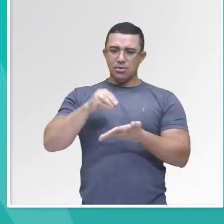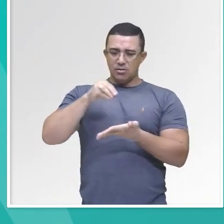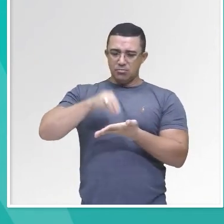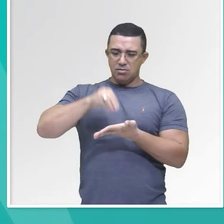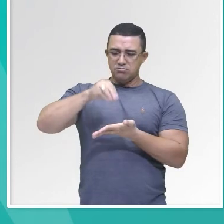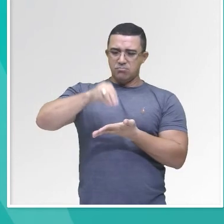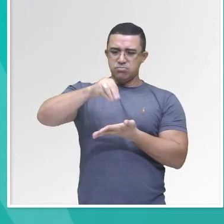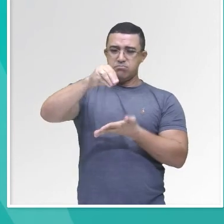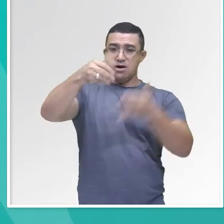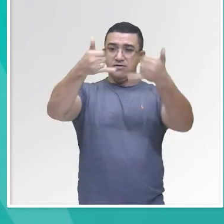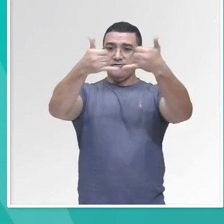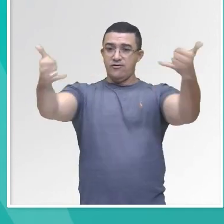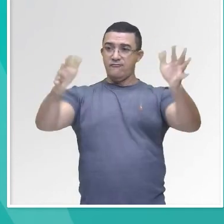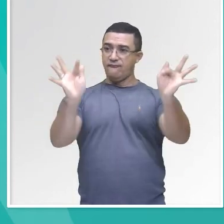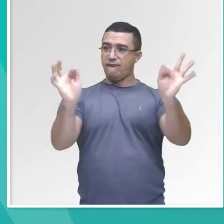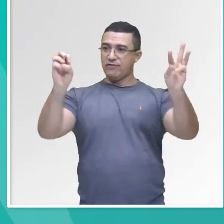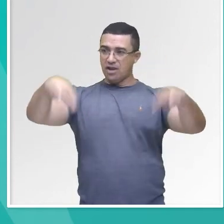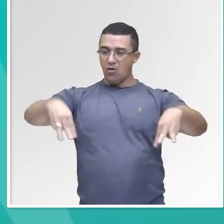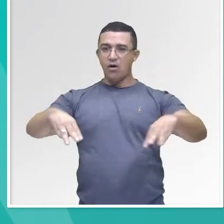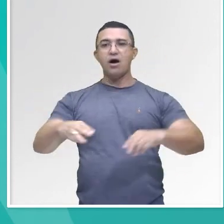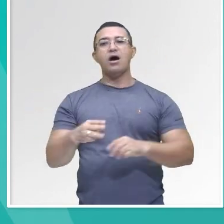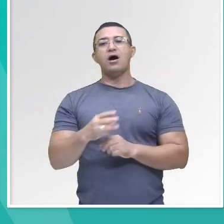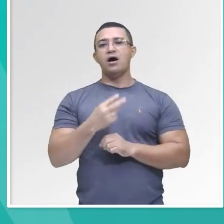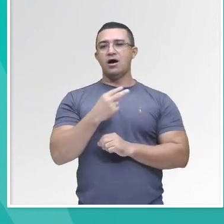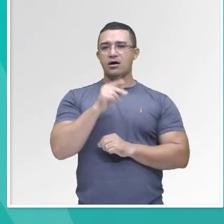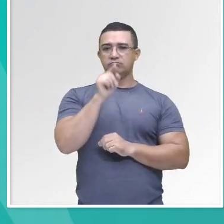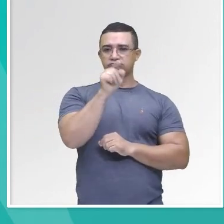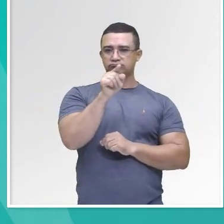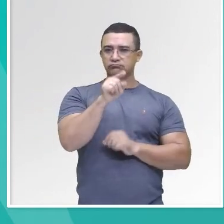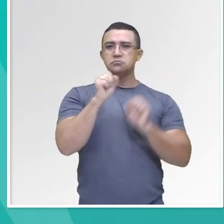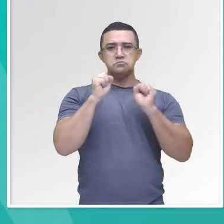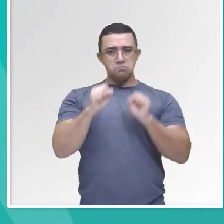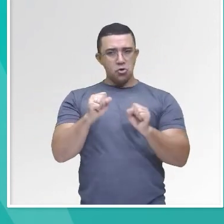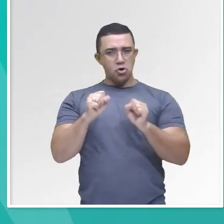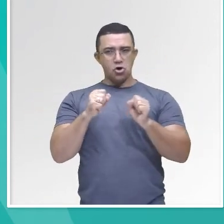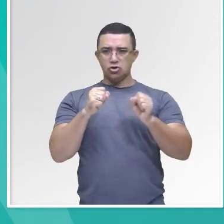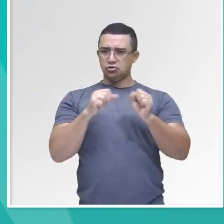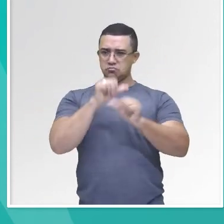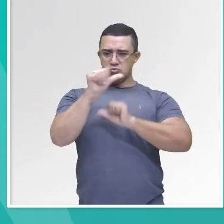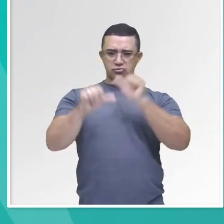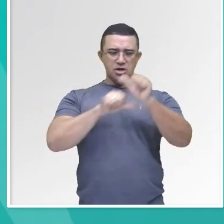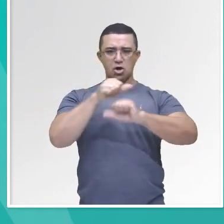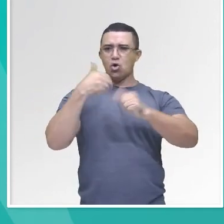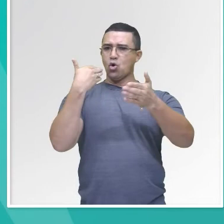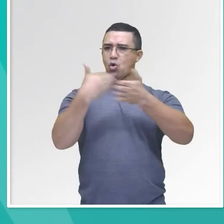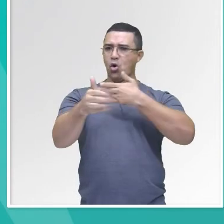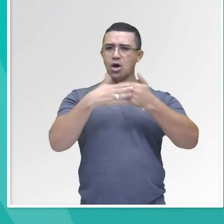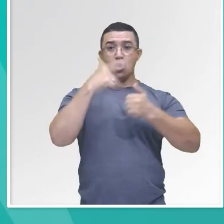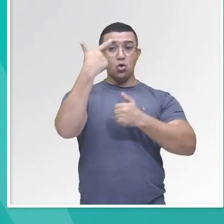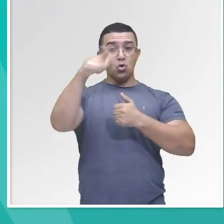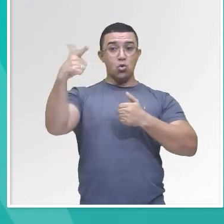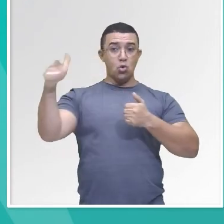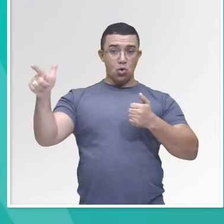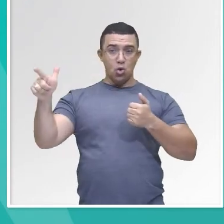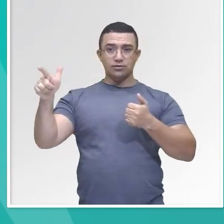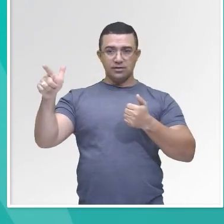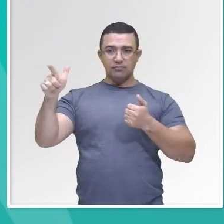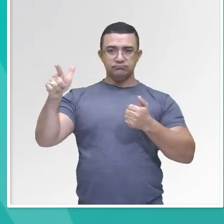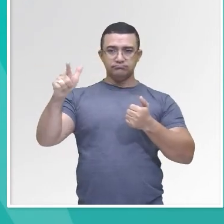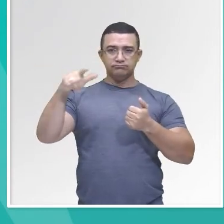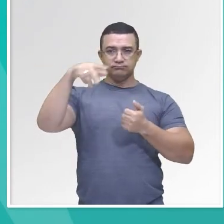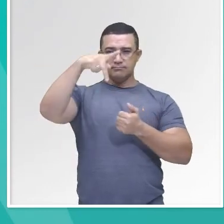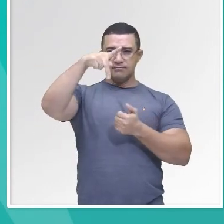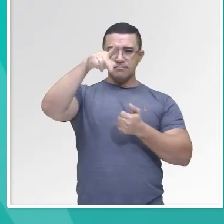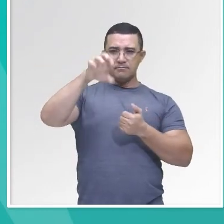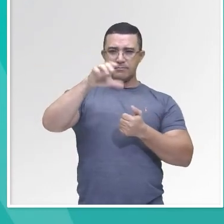do adversário, ele pode se transformar em qualquer outra peça, com exceção do rei, né?